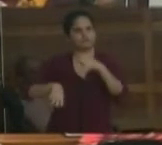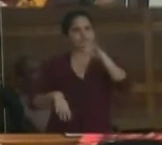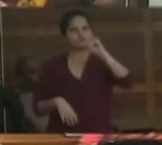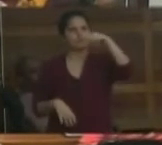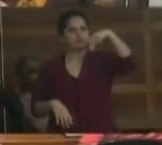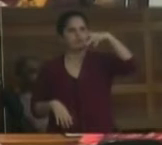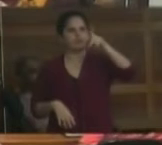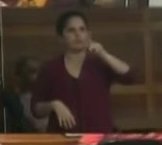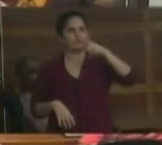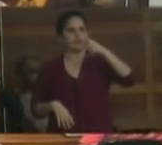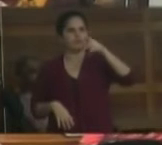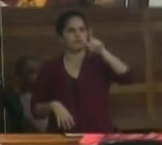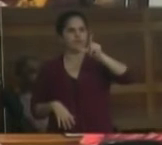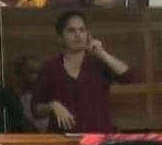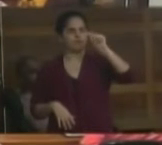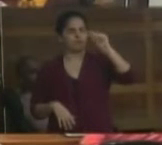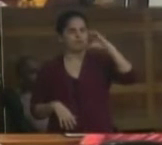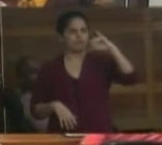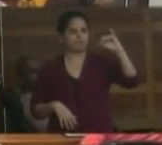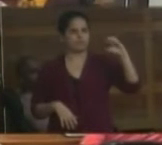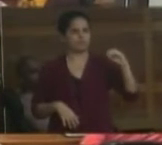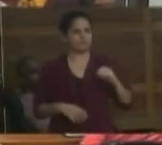e aí